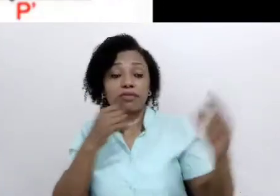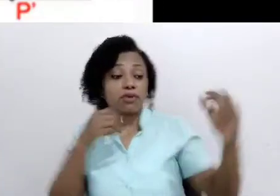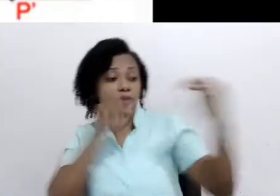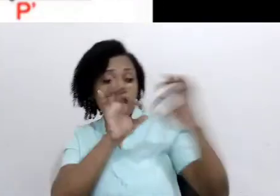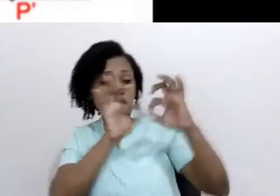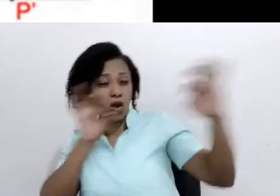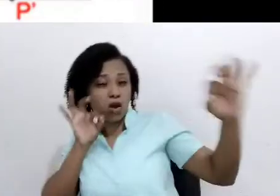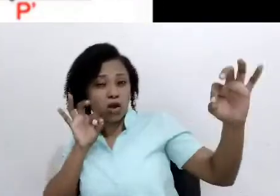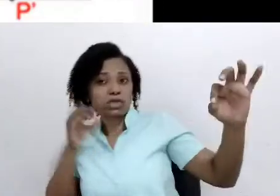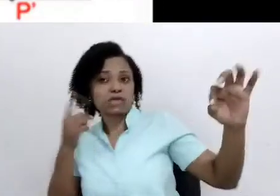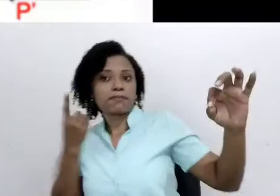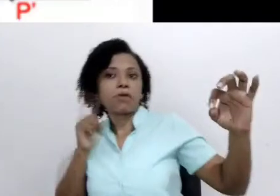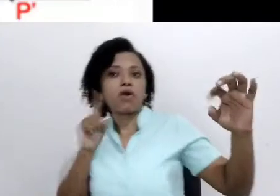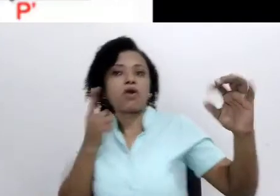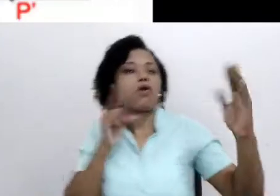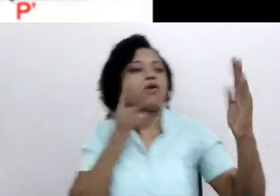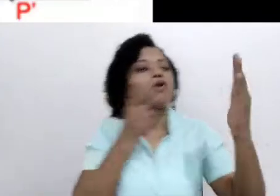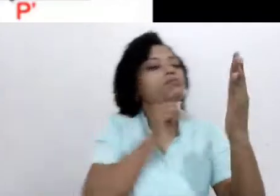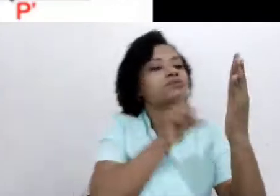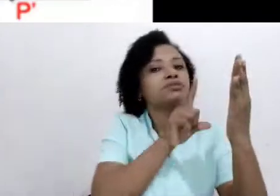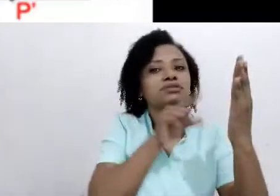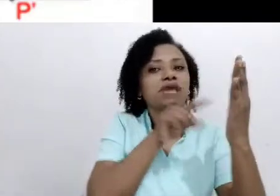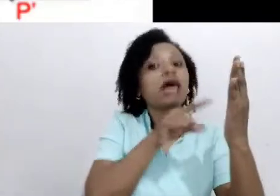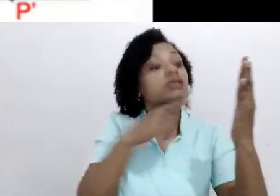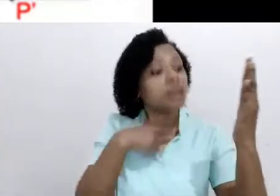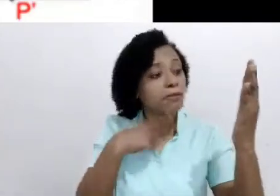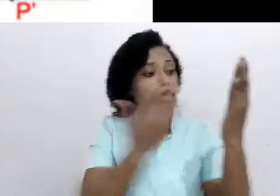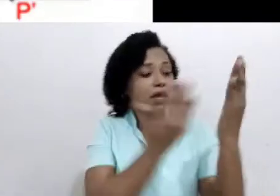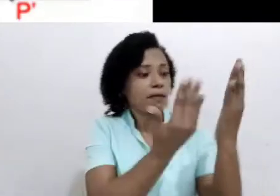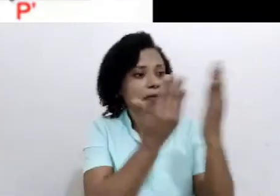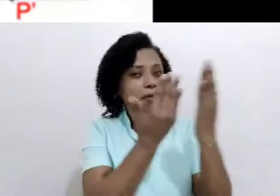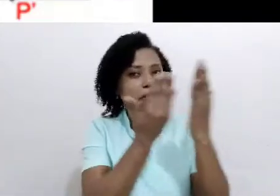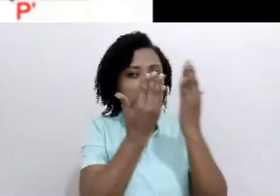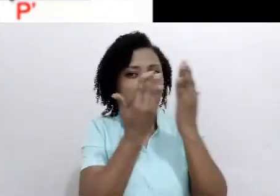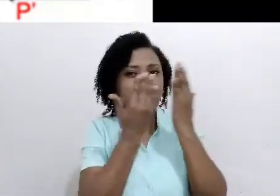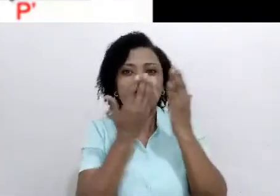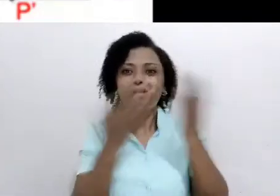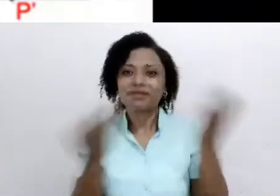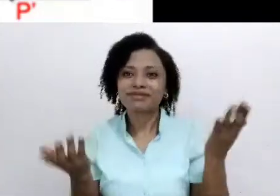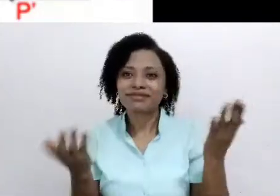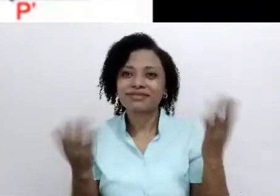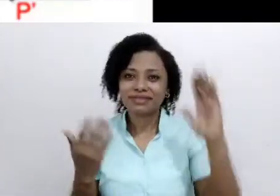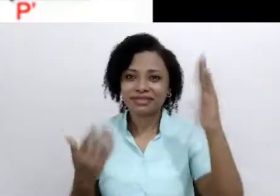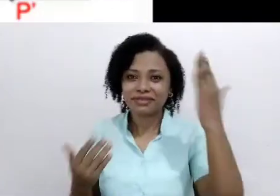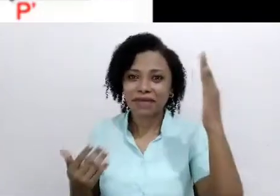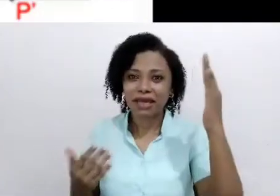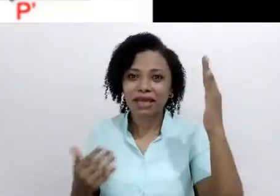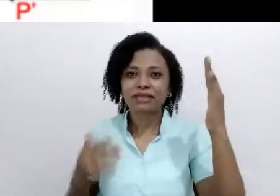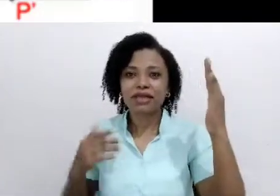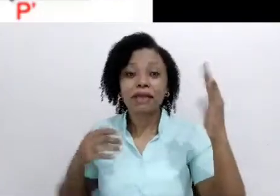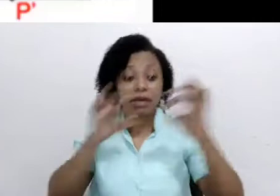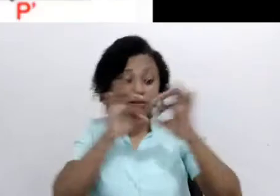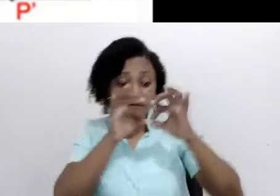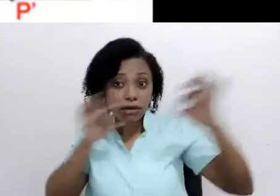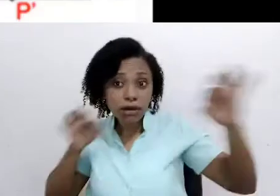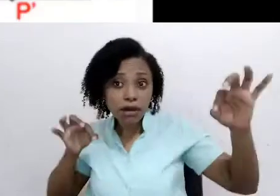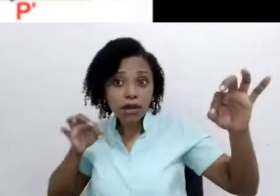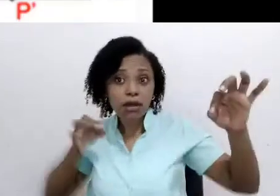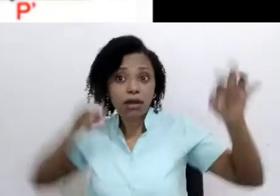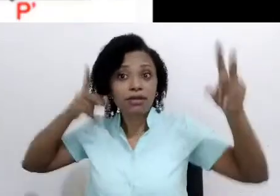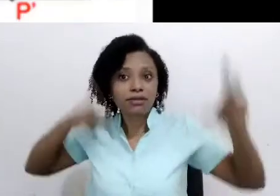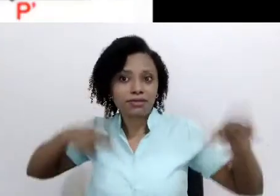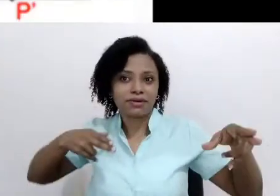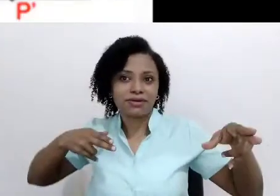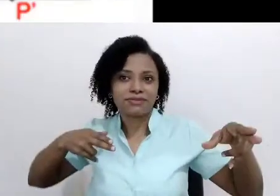Se a gente se aproximar do espelho, a imagem também não se aproxima, justamente fazendo com que essas distâncias sempre